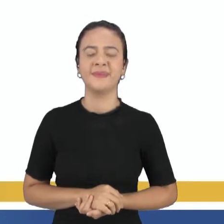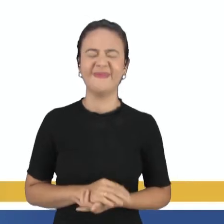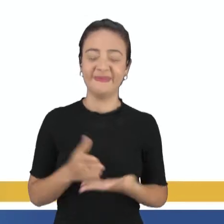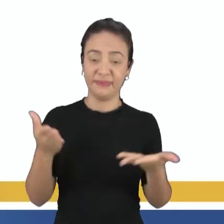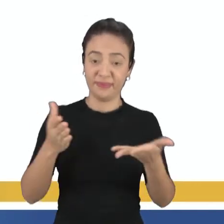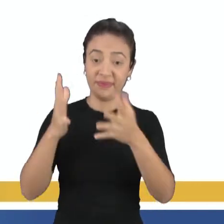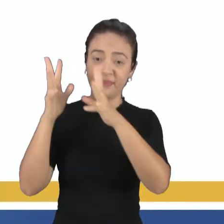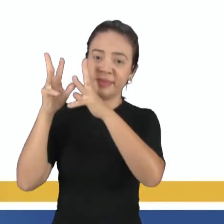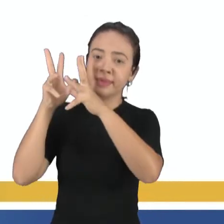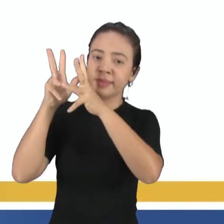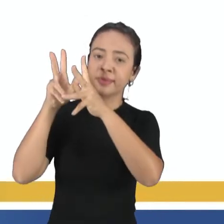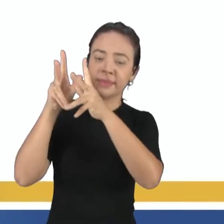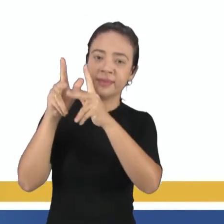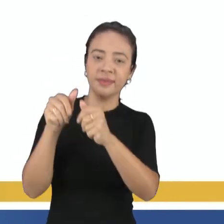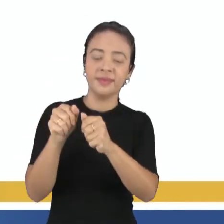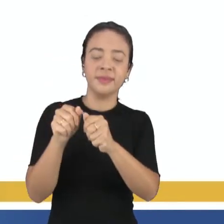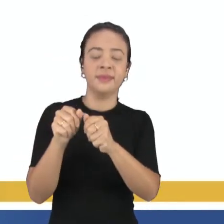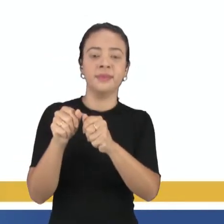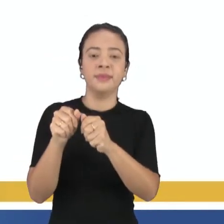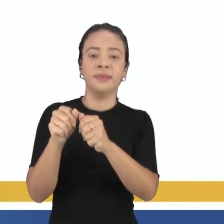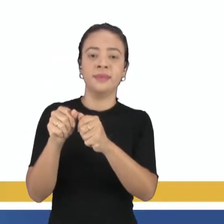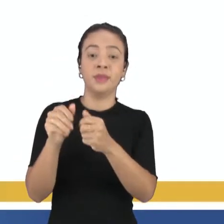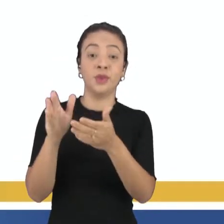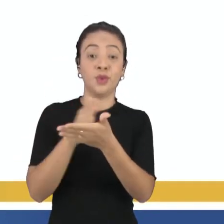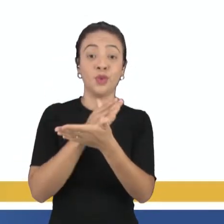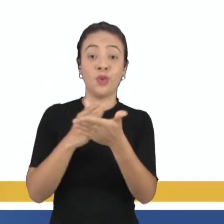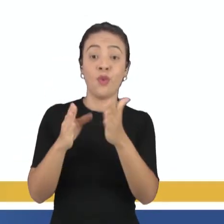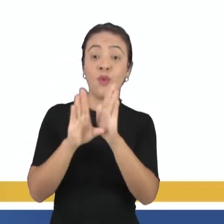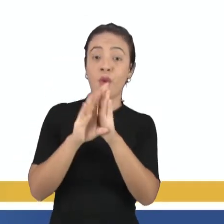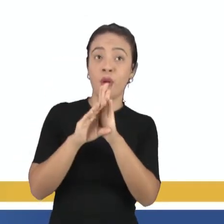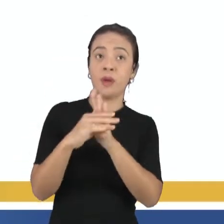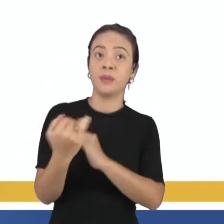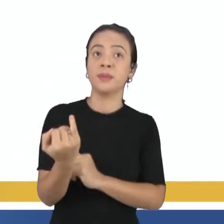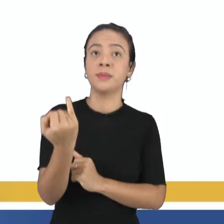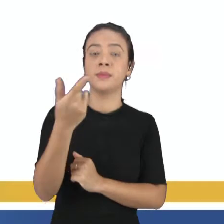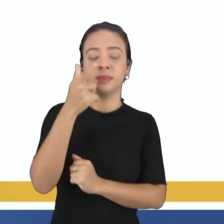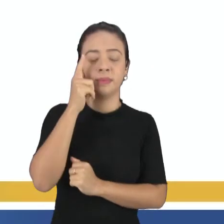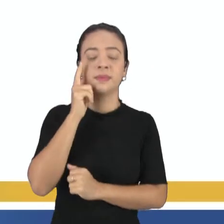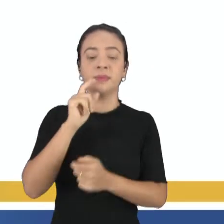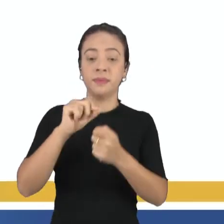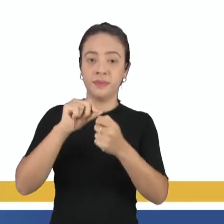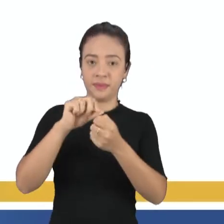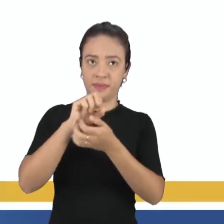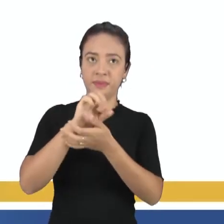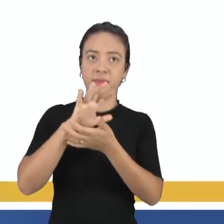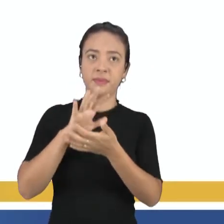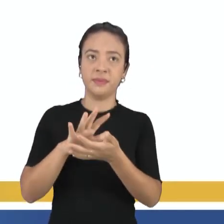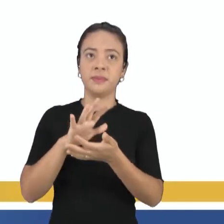Então vamos fazer uma retomada de alguns conceitos para a gente resolver alguns exercícios.